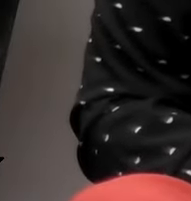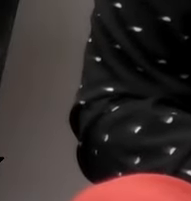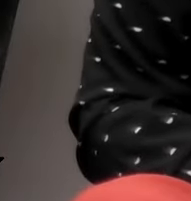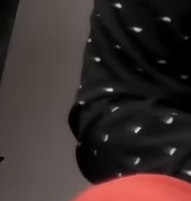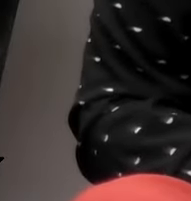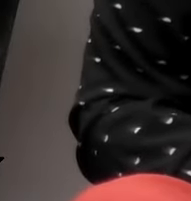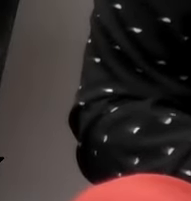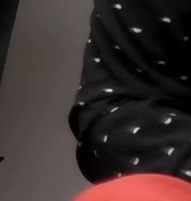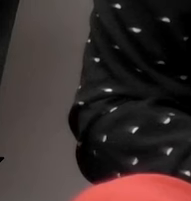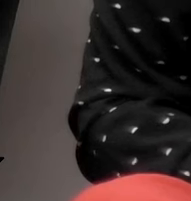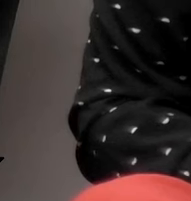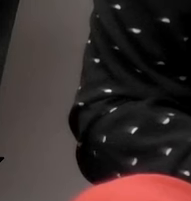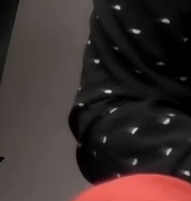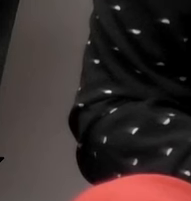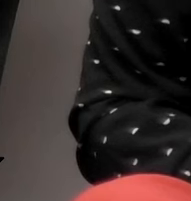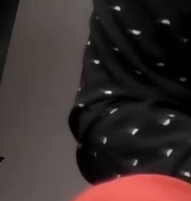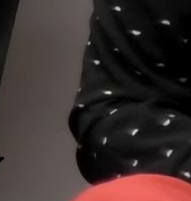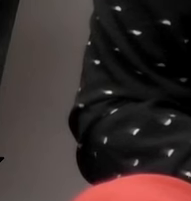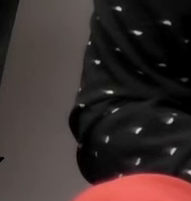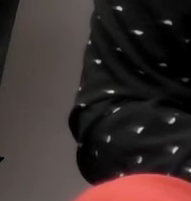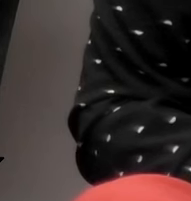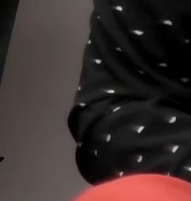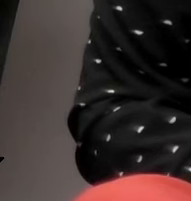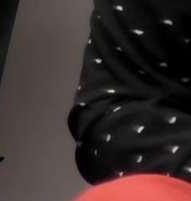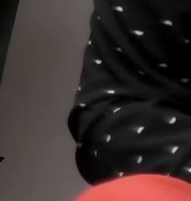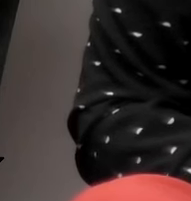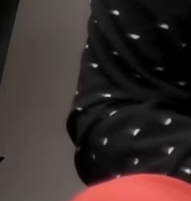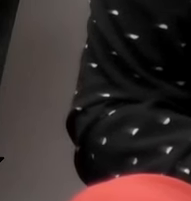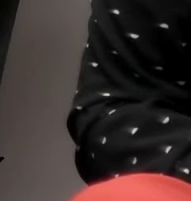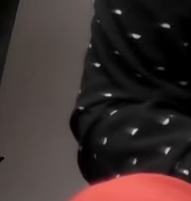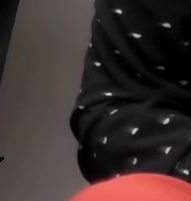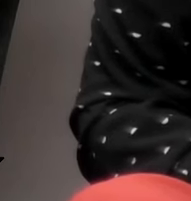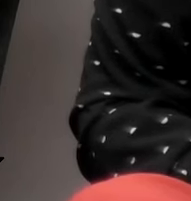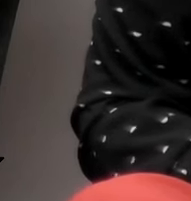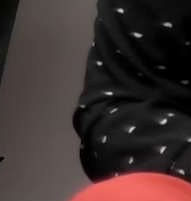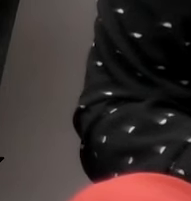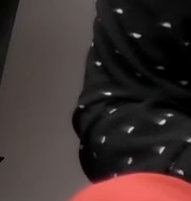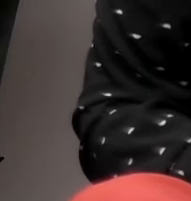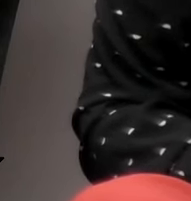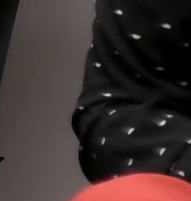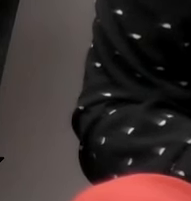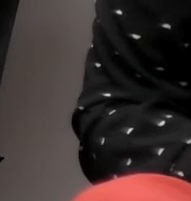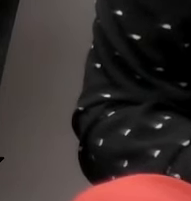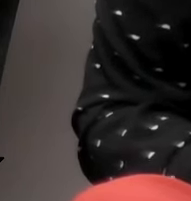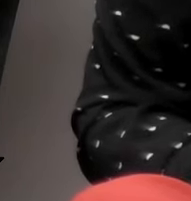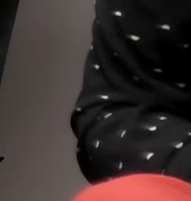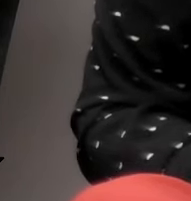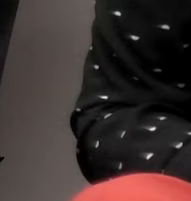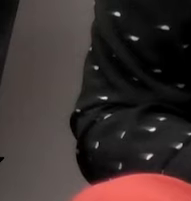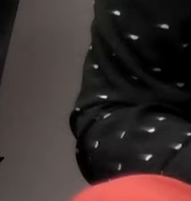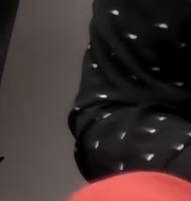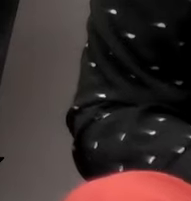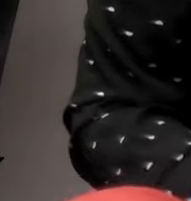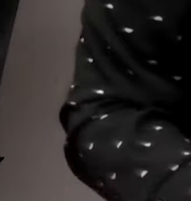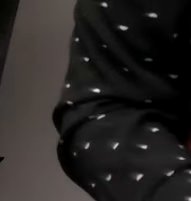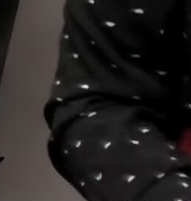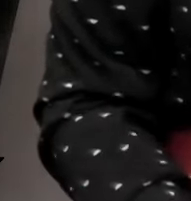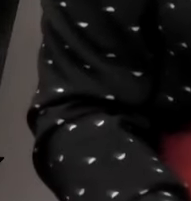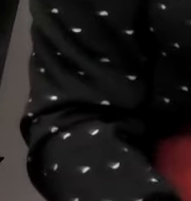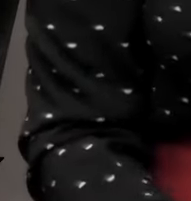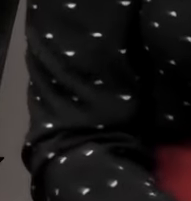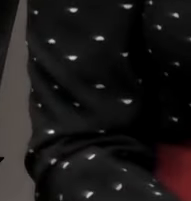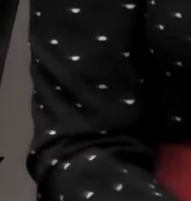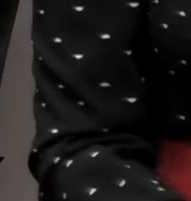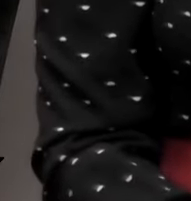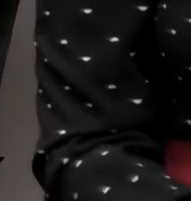de interromper. Mas é que guarda certa razão, Vossa Excelência, do ponto de vista do que a gente imagina